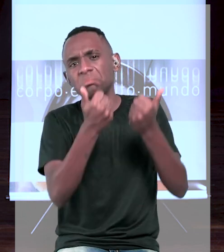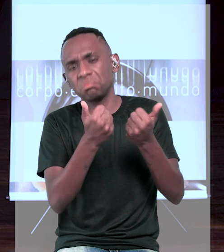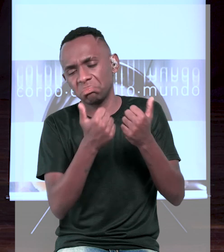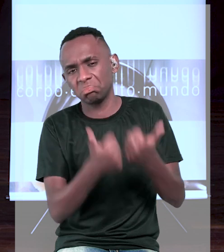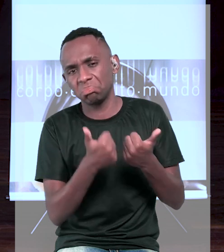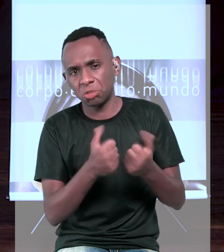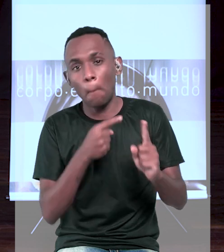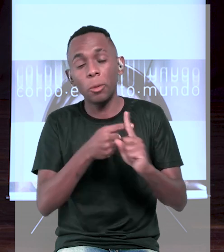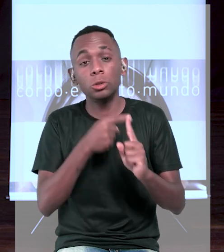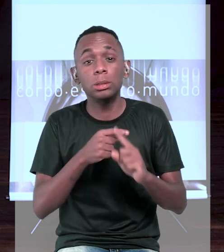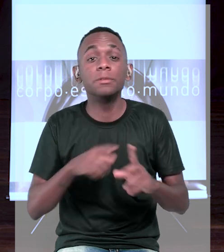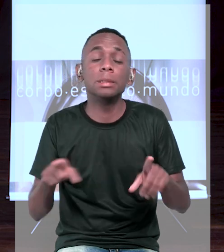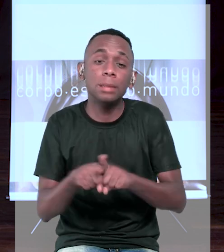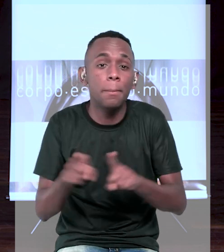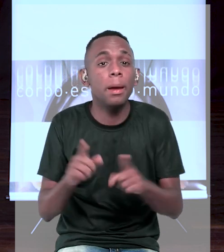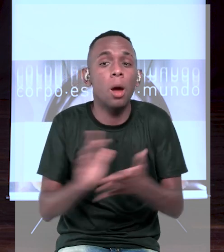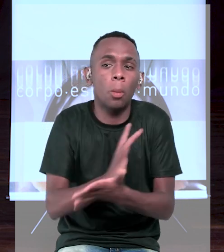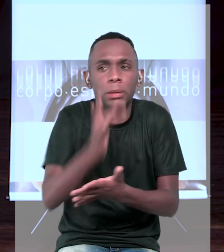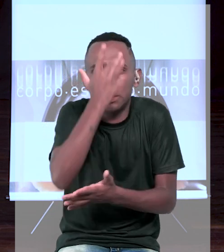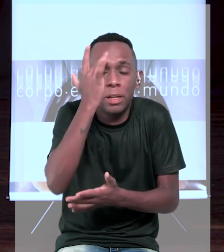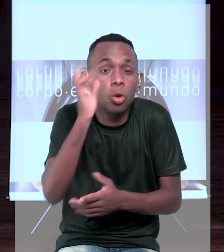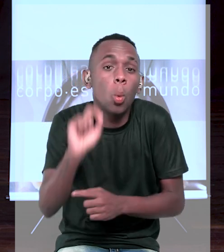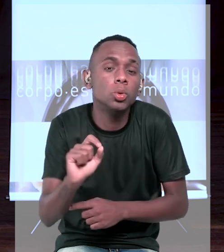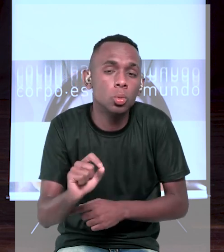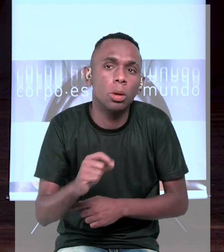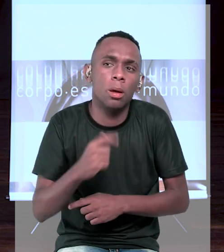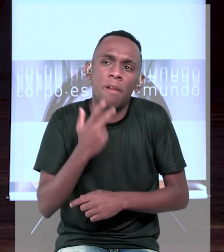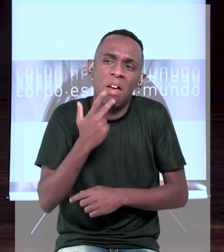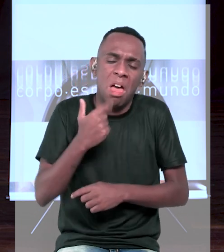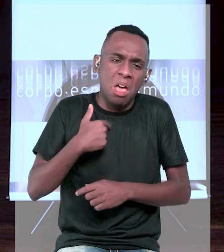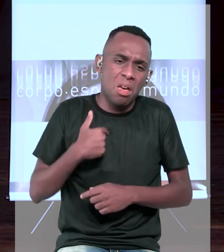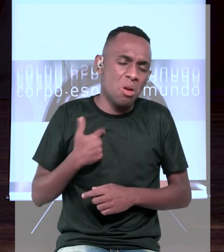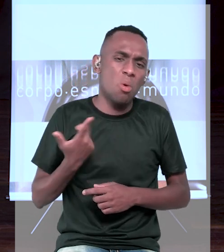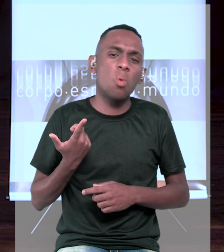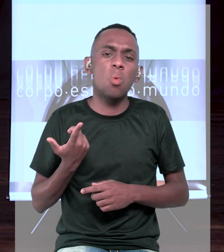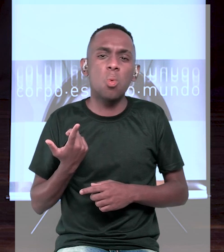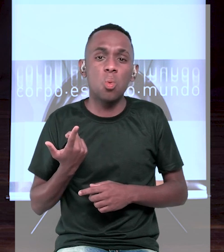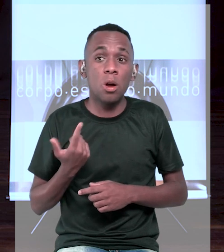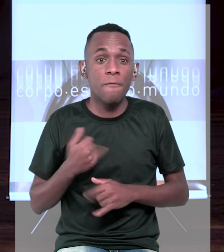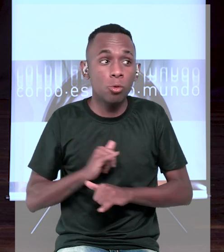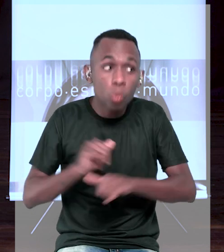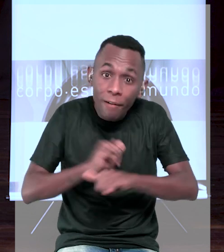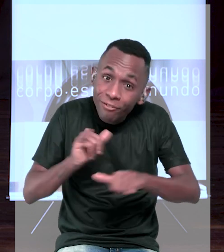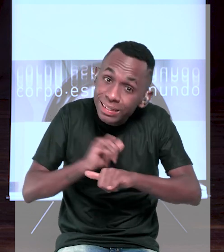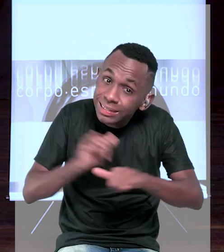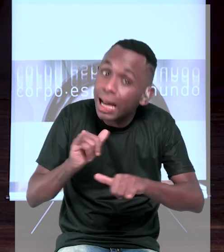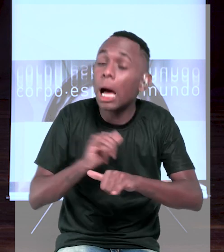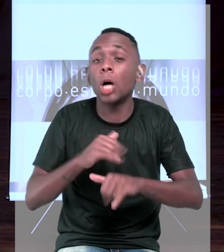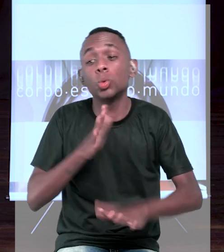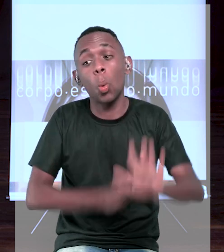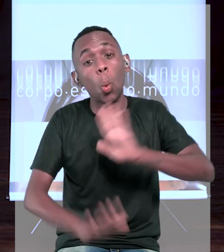Mesmo as pessoas que diriam que eu sou um apocalíptico porque eu venho alertando contra esse tipo